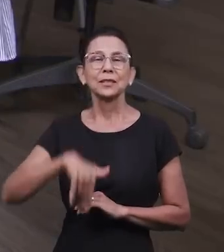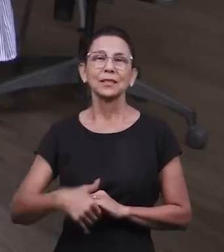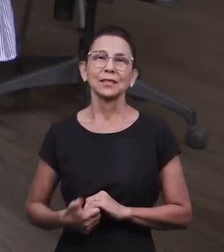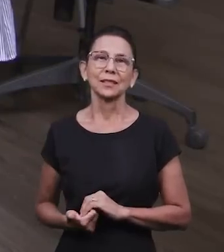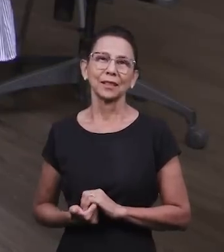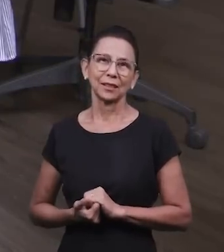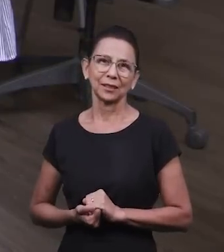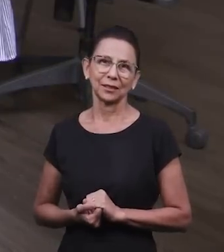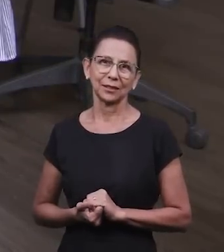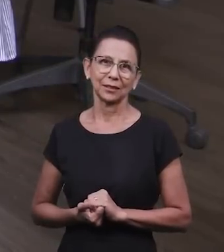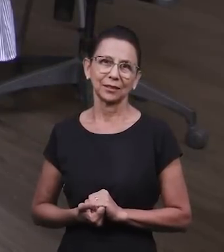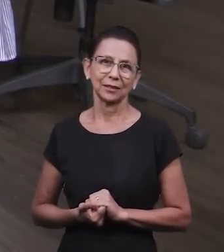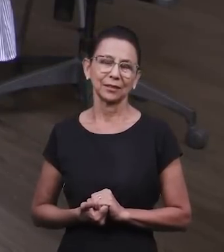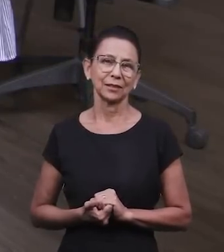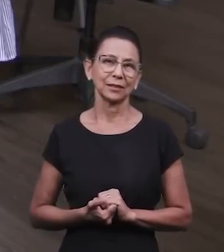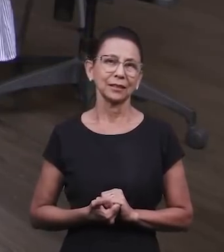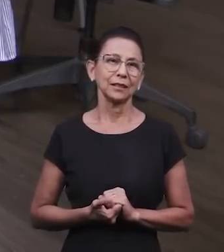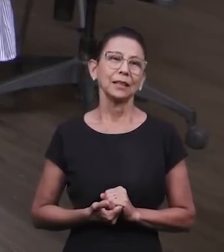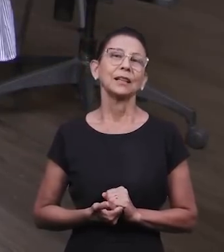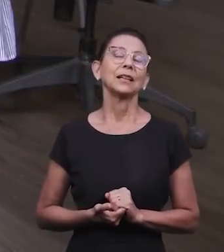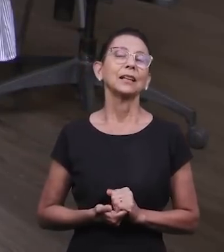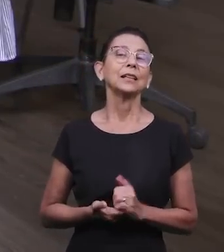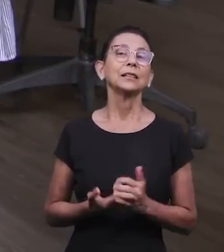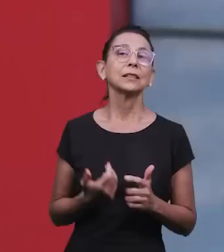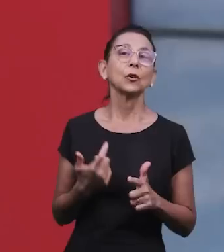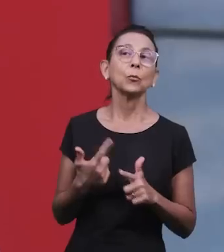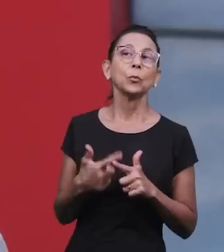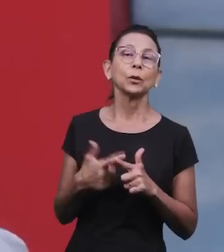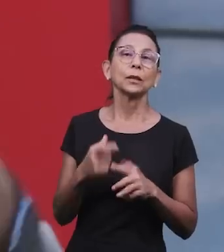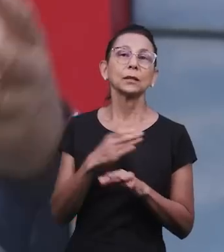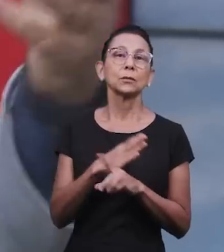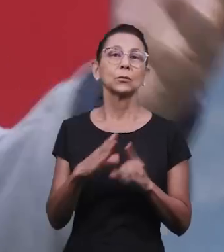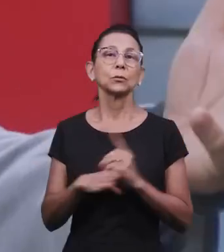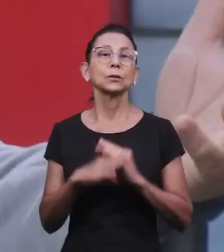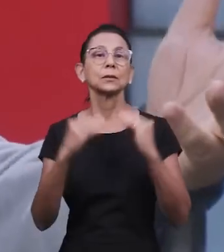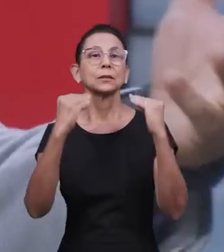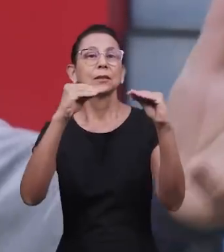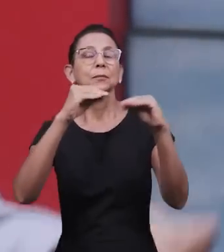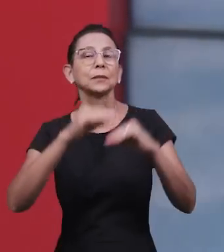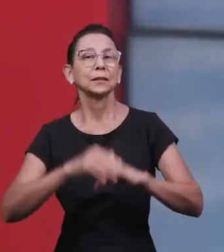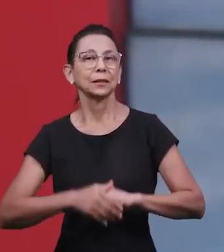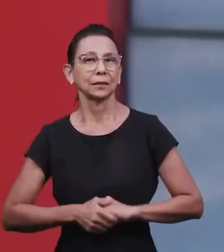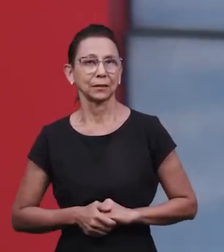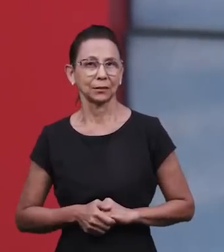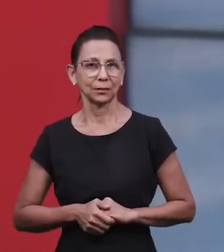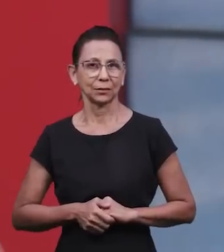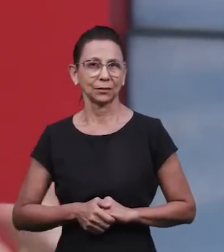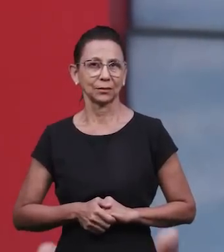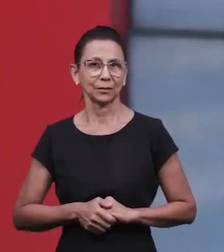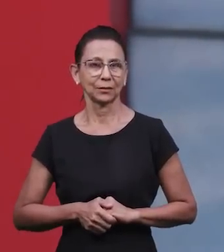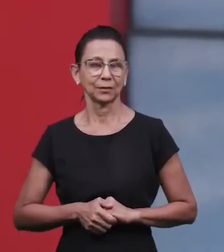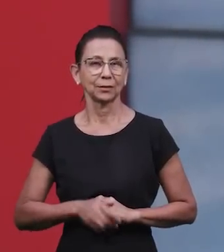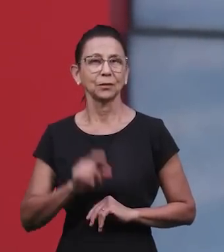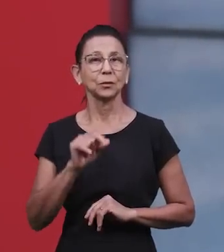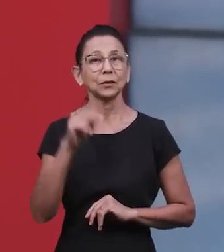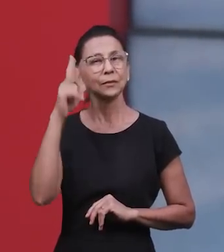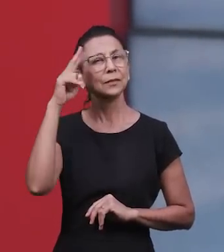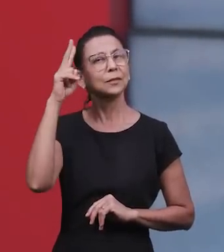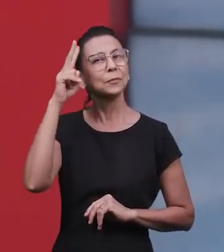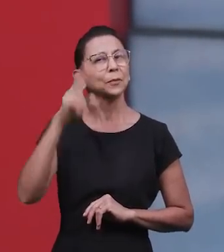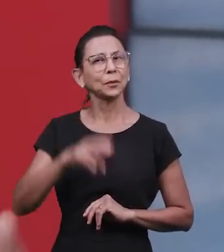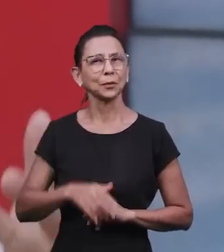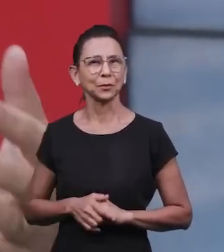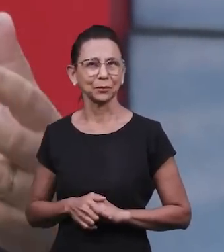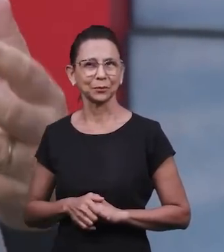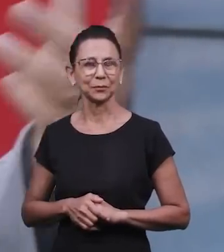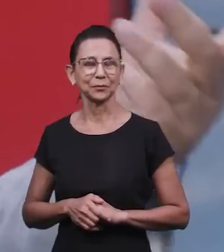pensar por que você está mandando aquele culto para essa pessoa? Por que aquele culto vai ser uma bênção para ela? Por que você lembrou dela?